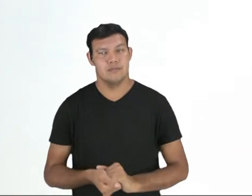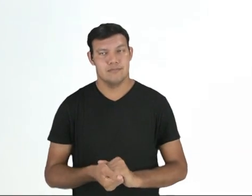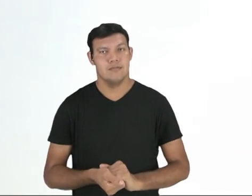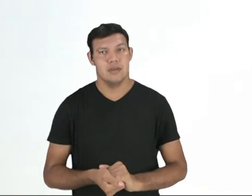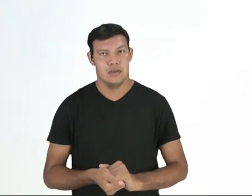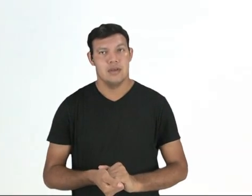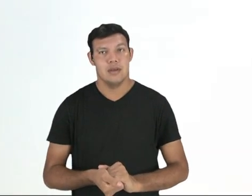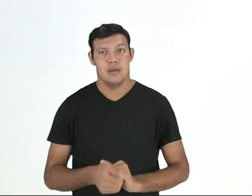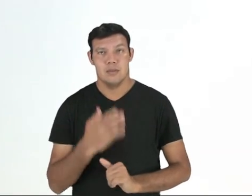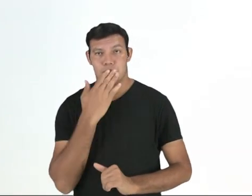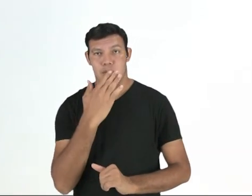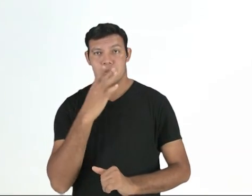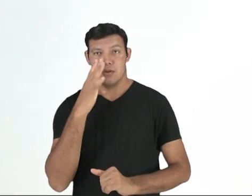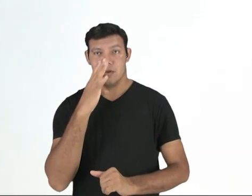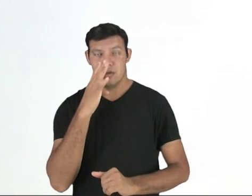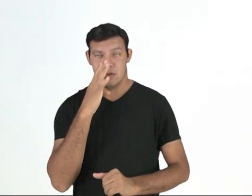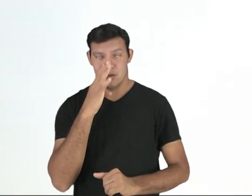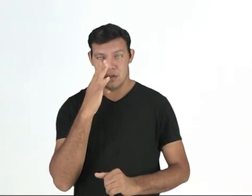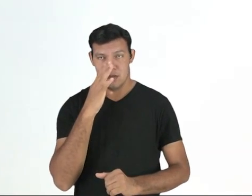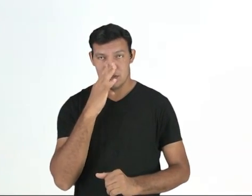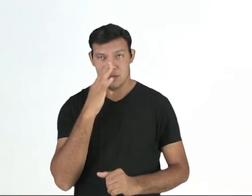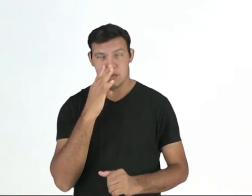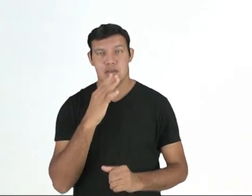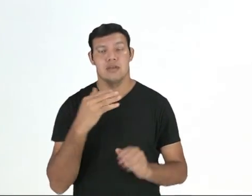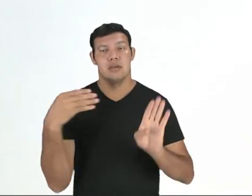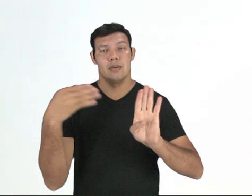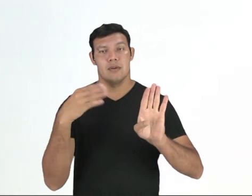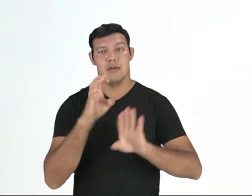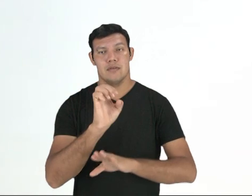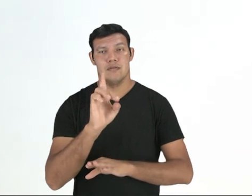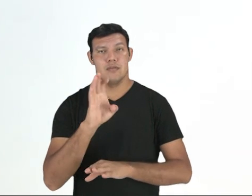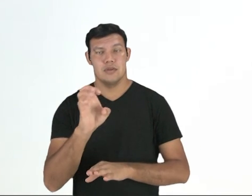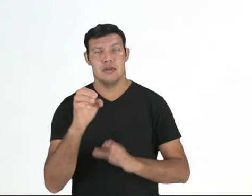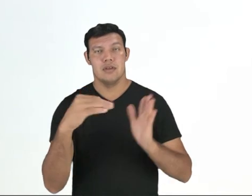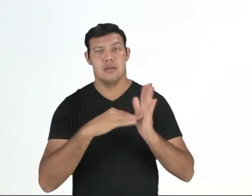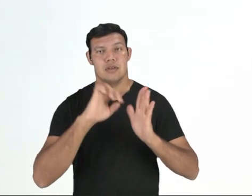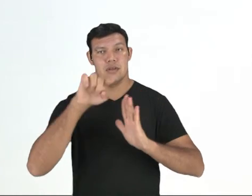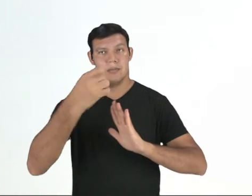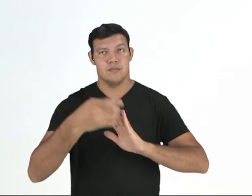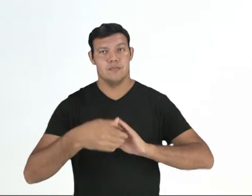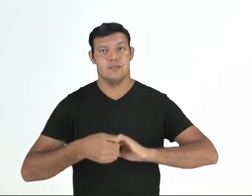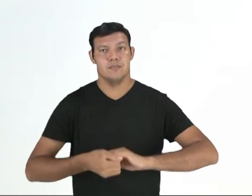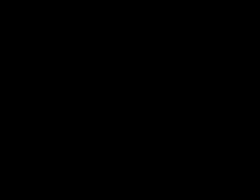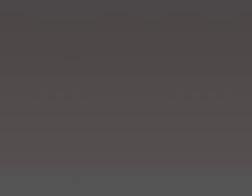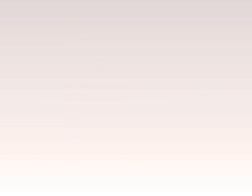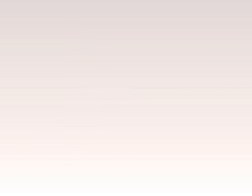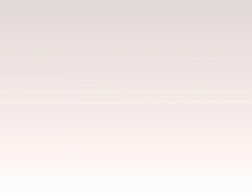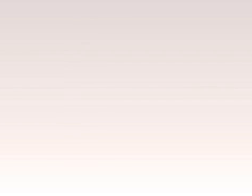pessoal. Nosso tempo estourou. Eu peço que vocês acompanhem as demais aulas na plataforma Eduque e até breve.